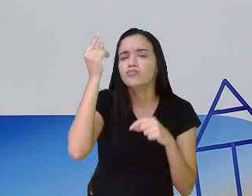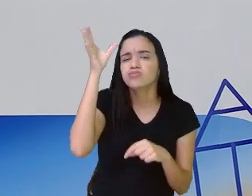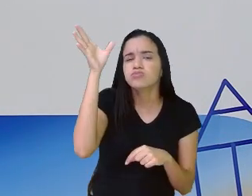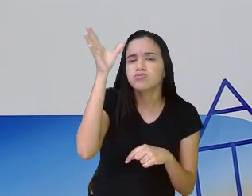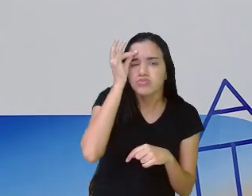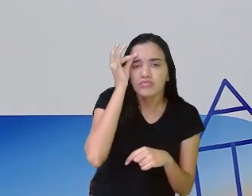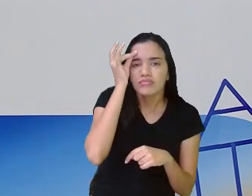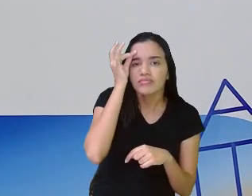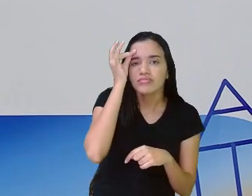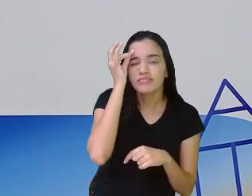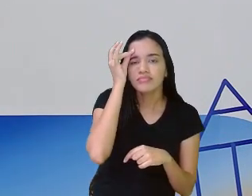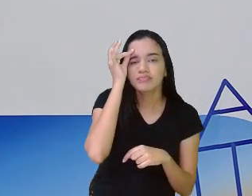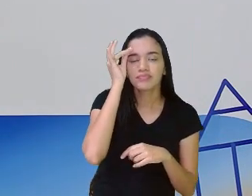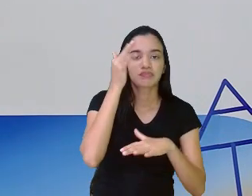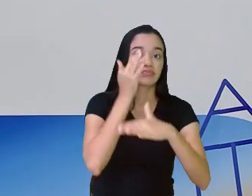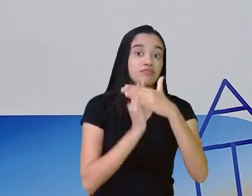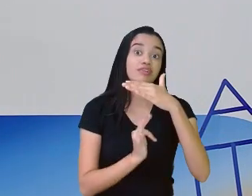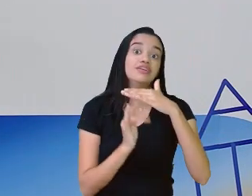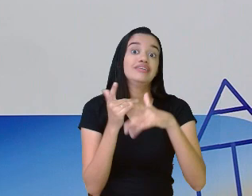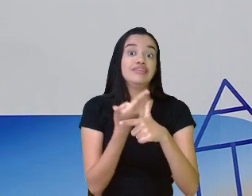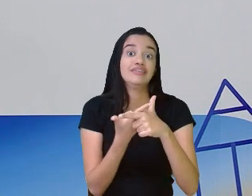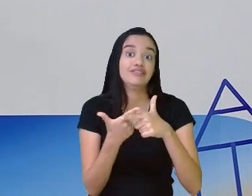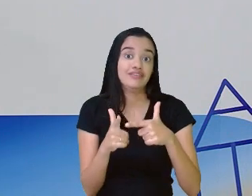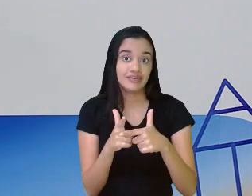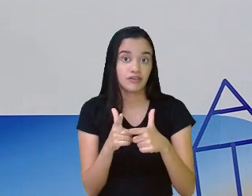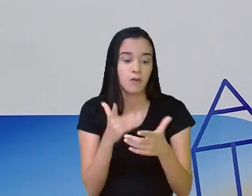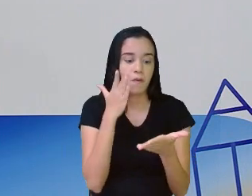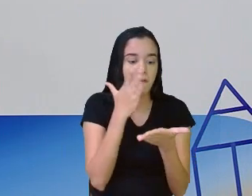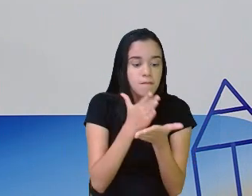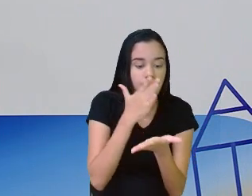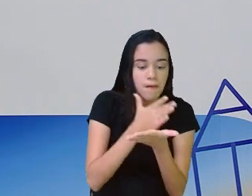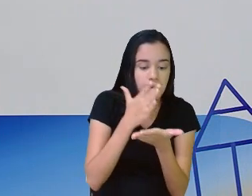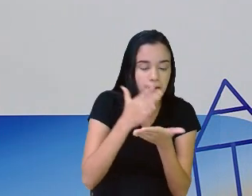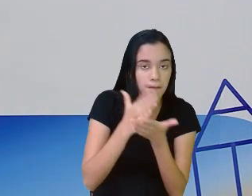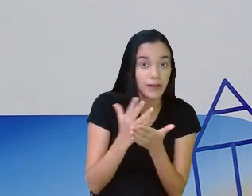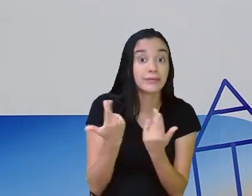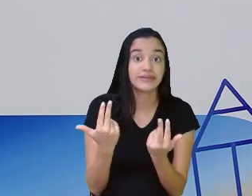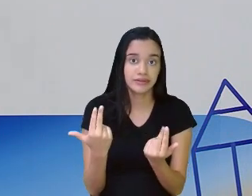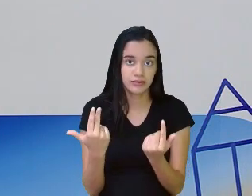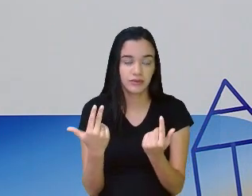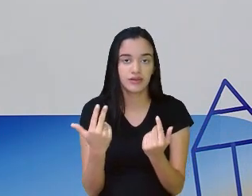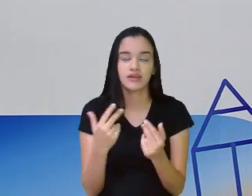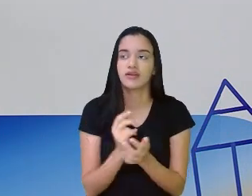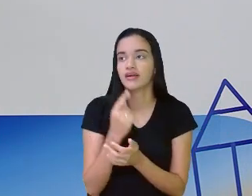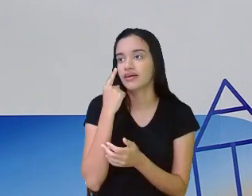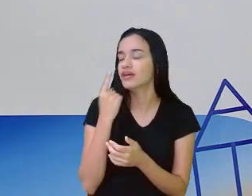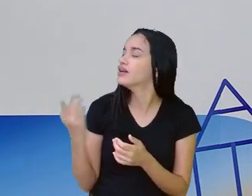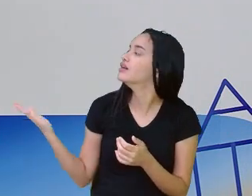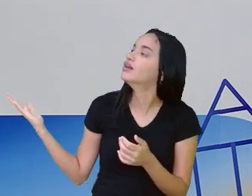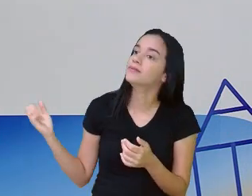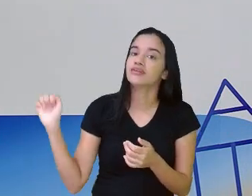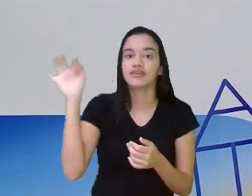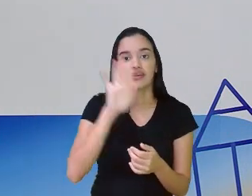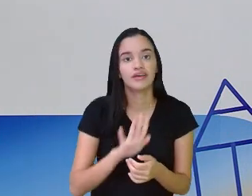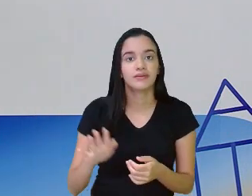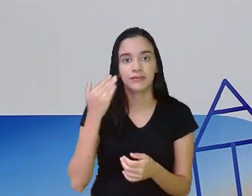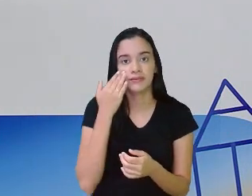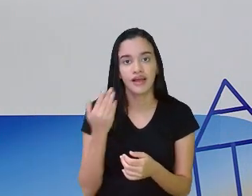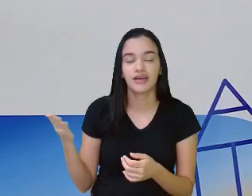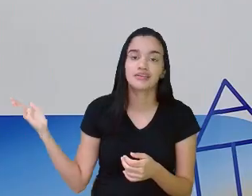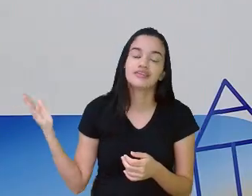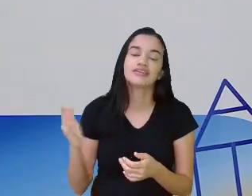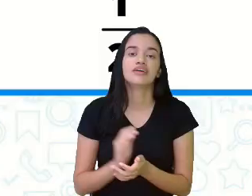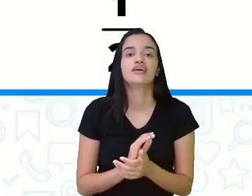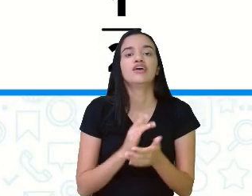cabecinha aí. Fração é a divisão de um inteiro em partes iguais. Como eu tenho na imagem uma barra